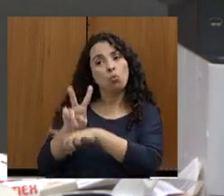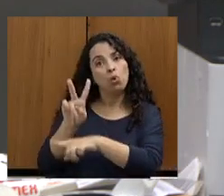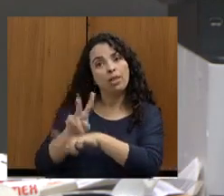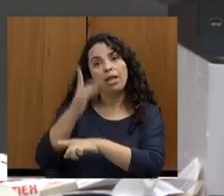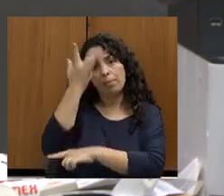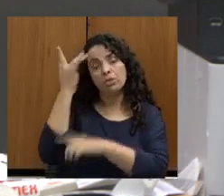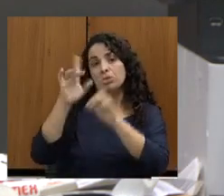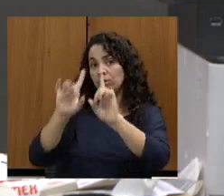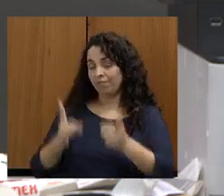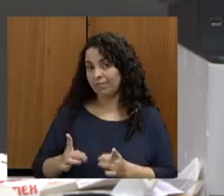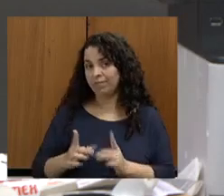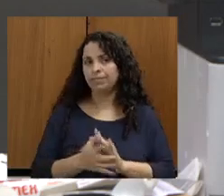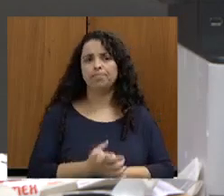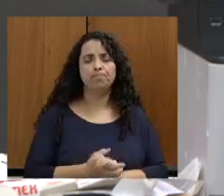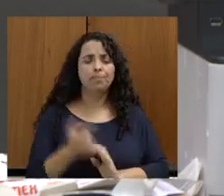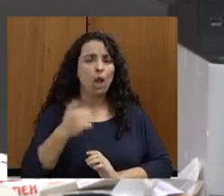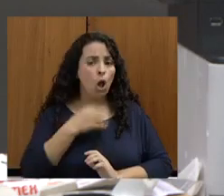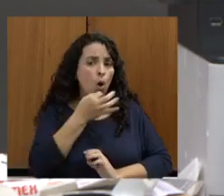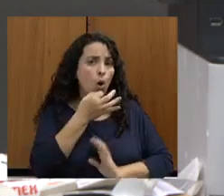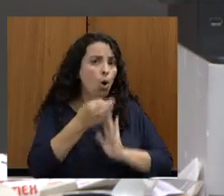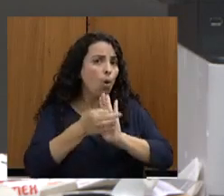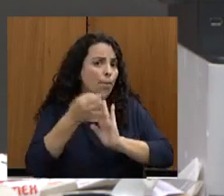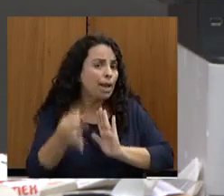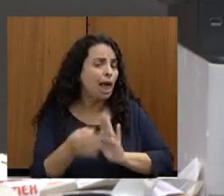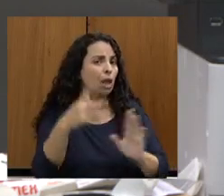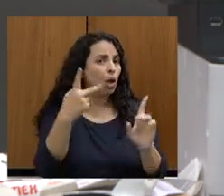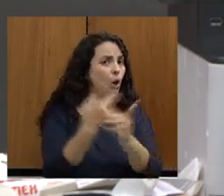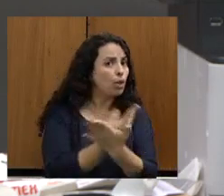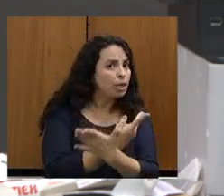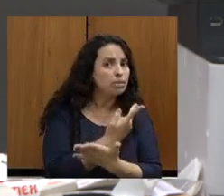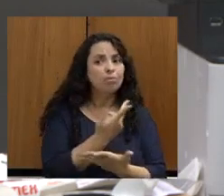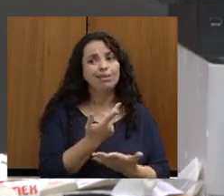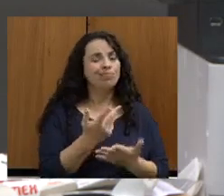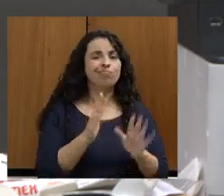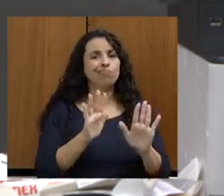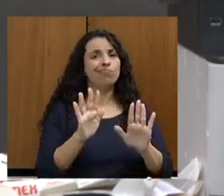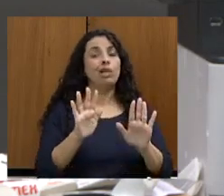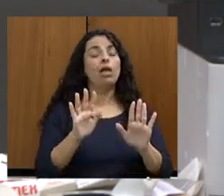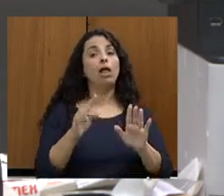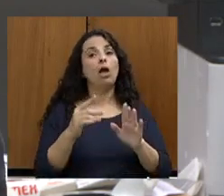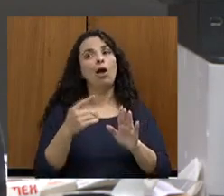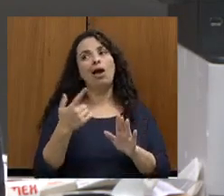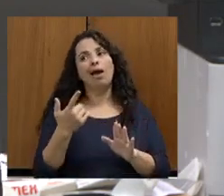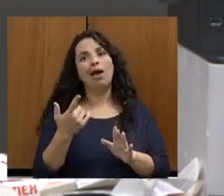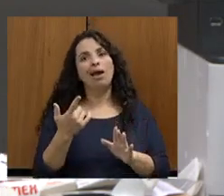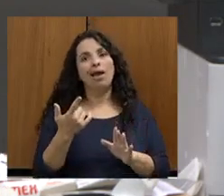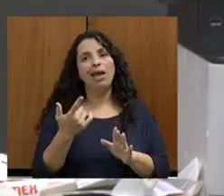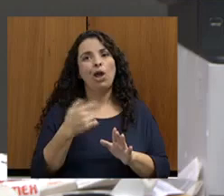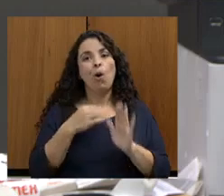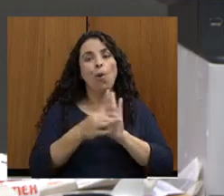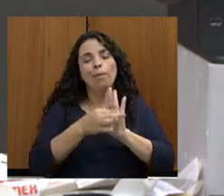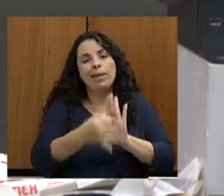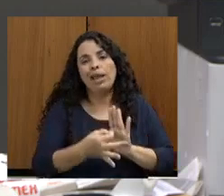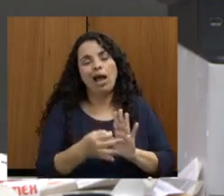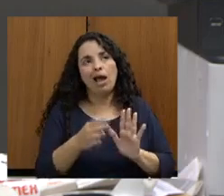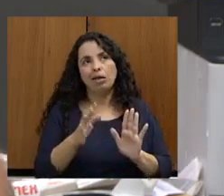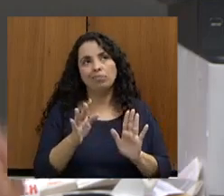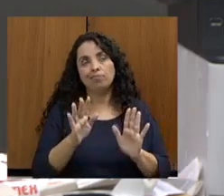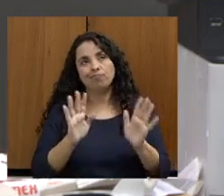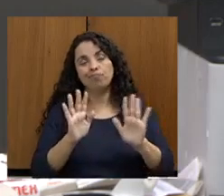entrar no caso, eu acho que até seria leviano entrar no caso de fora, opinar sobre o caso de fora sem